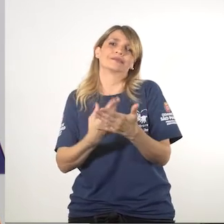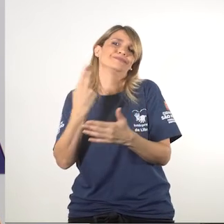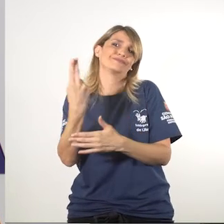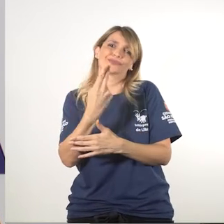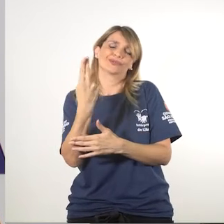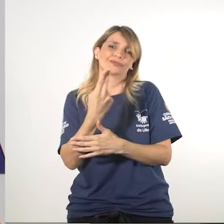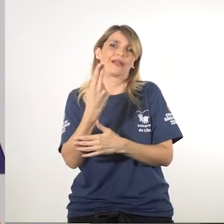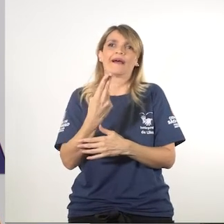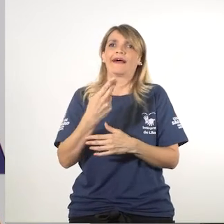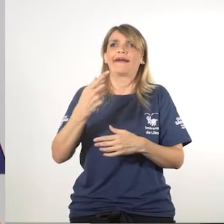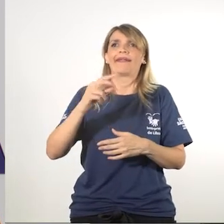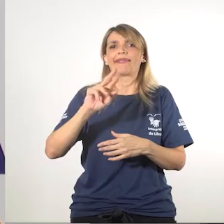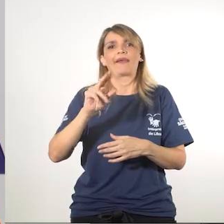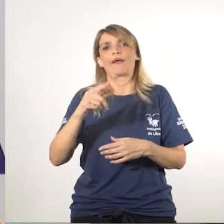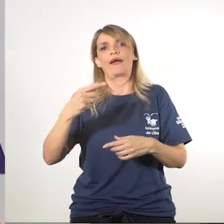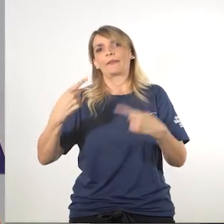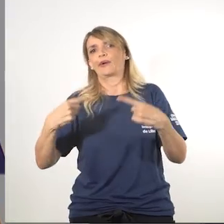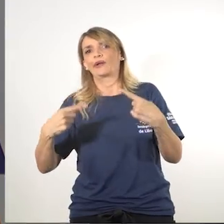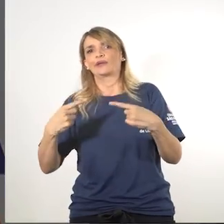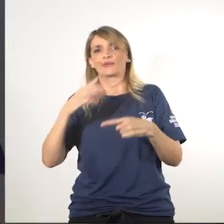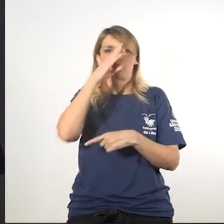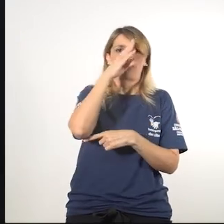político A, B ou C.